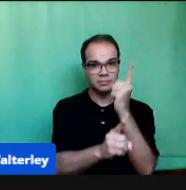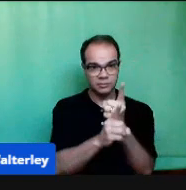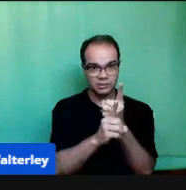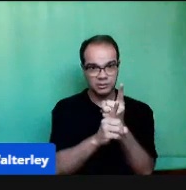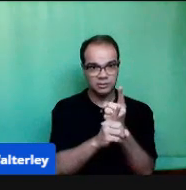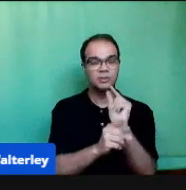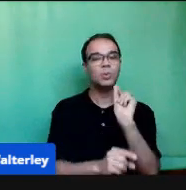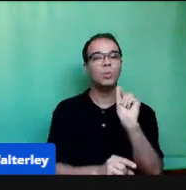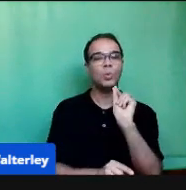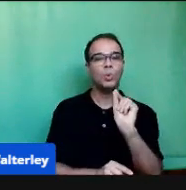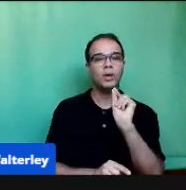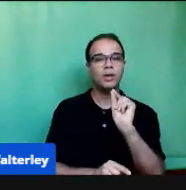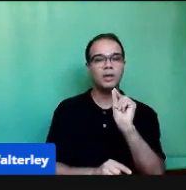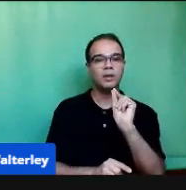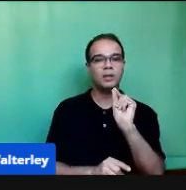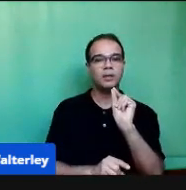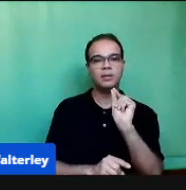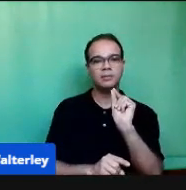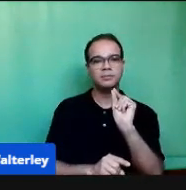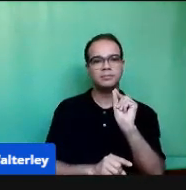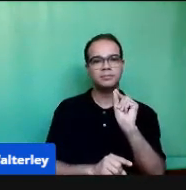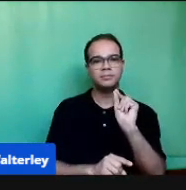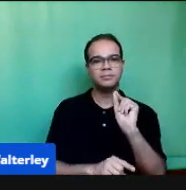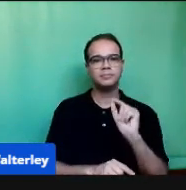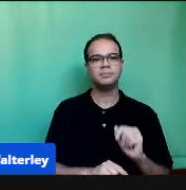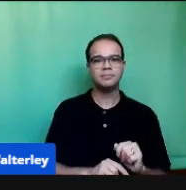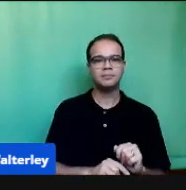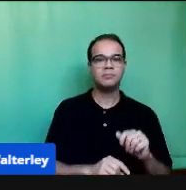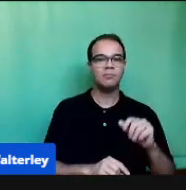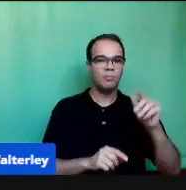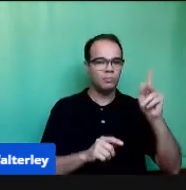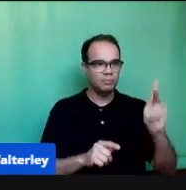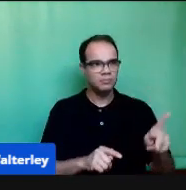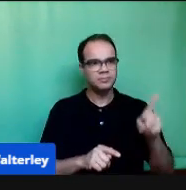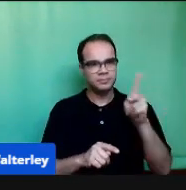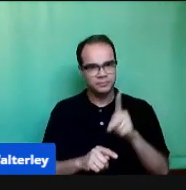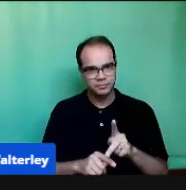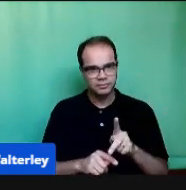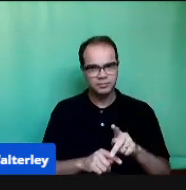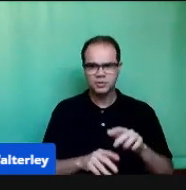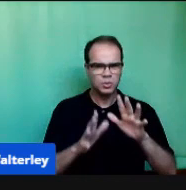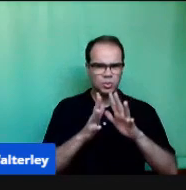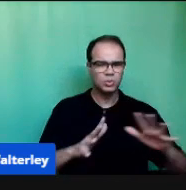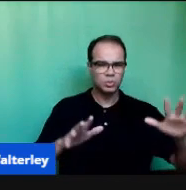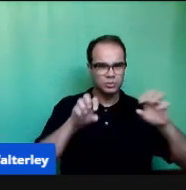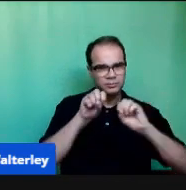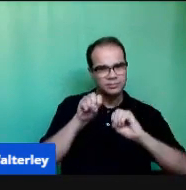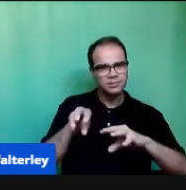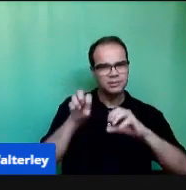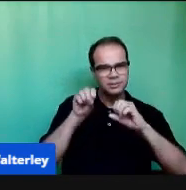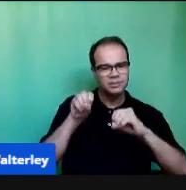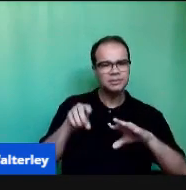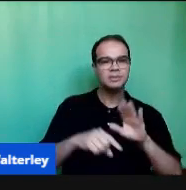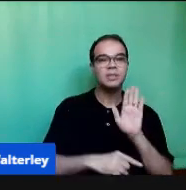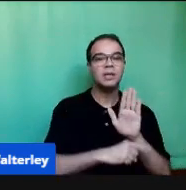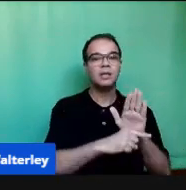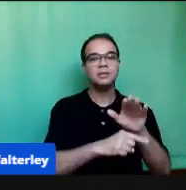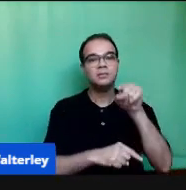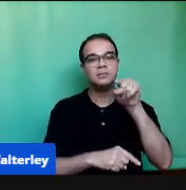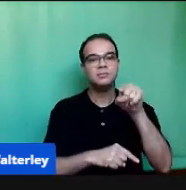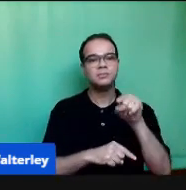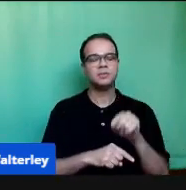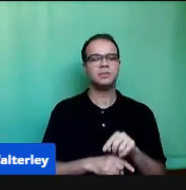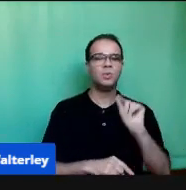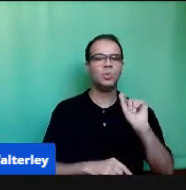para professores e profissionais da educação de uma forma geral. E isso vai ajudar bastante